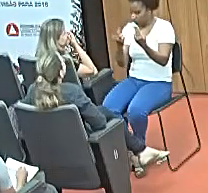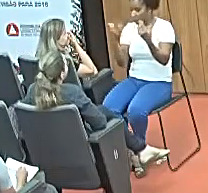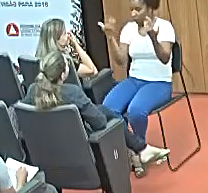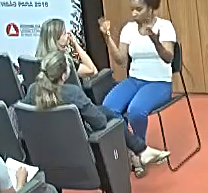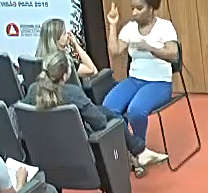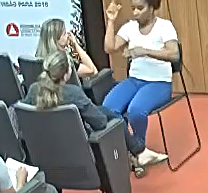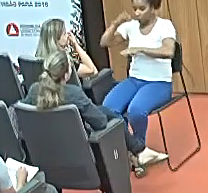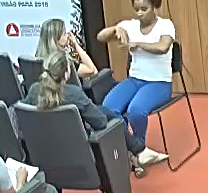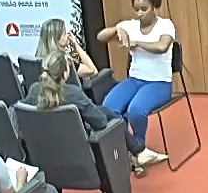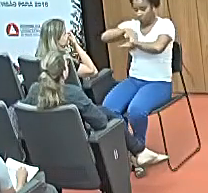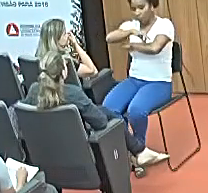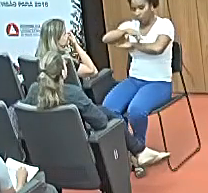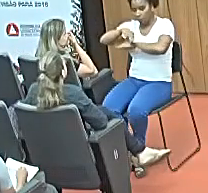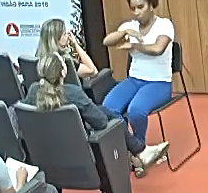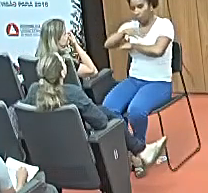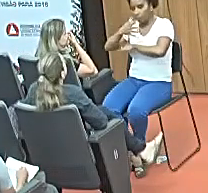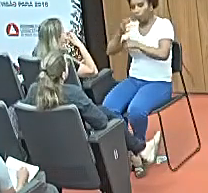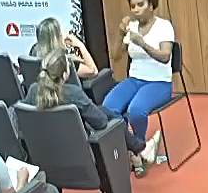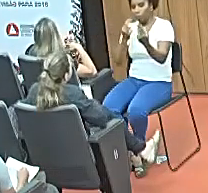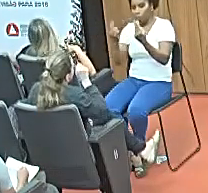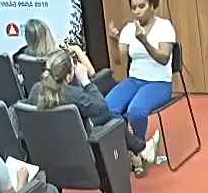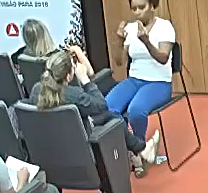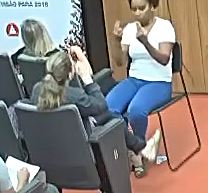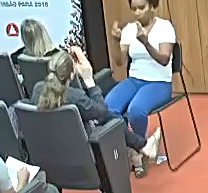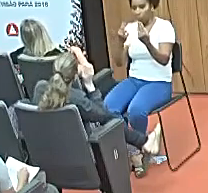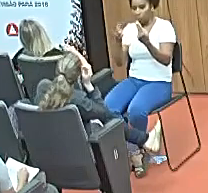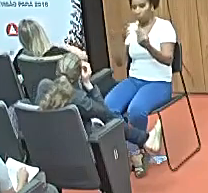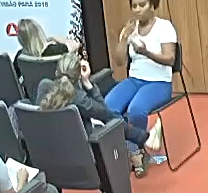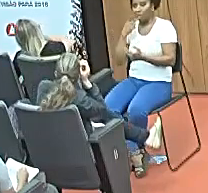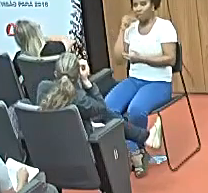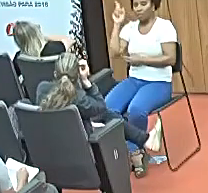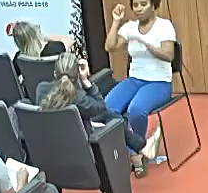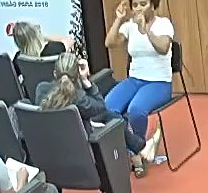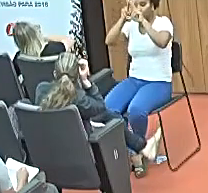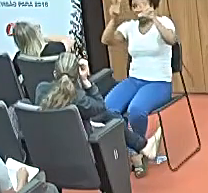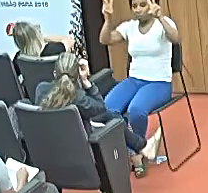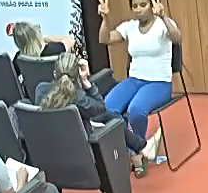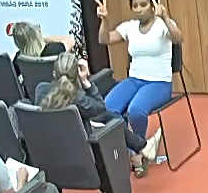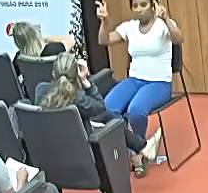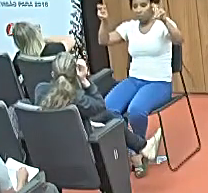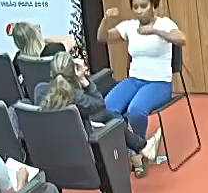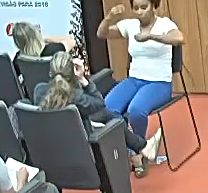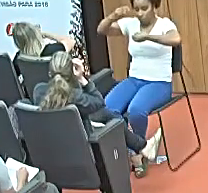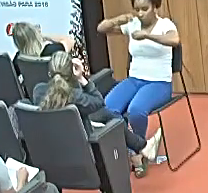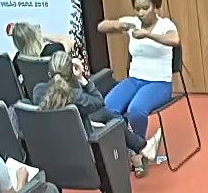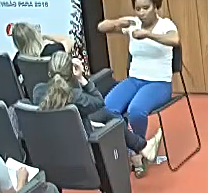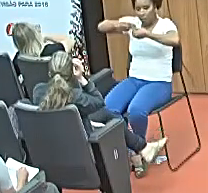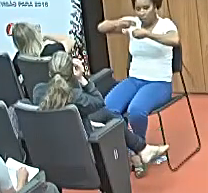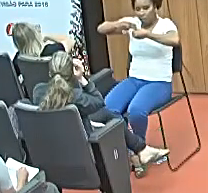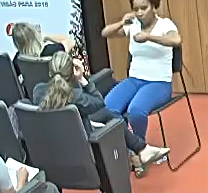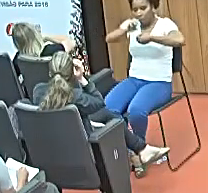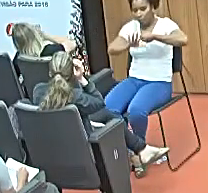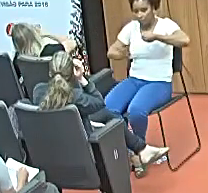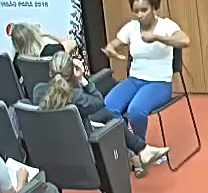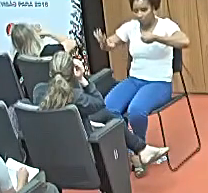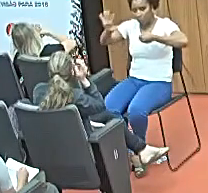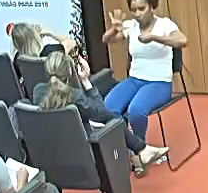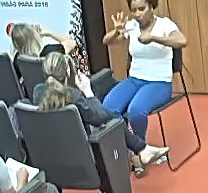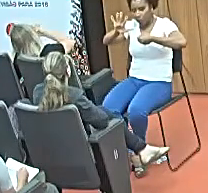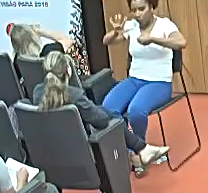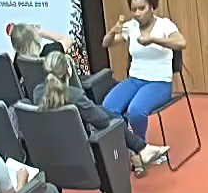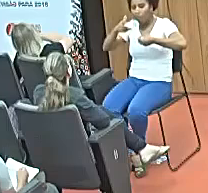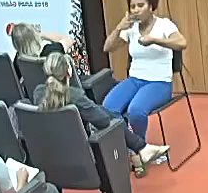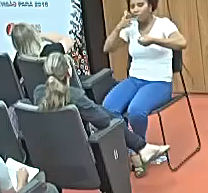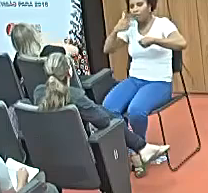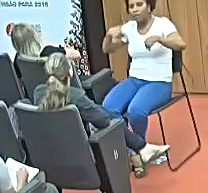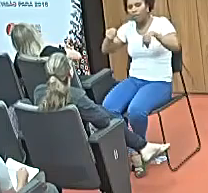desenvolvimento regional que também inclui a sistemática de saneamento básico e habitação eixo infraestrutura e logística